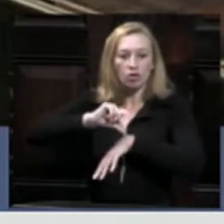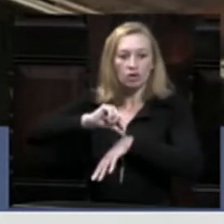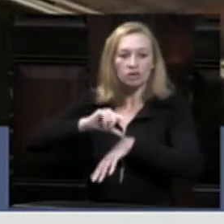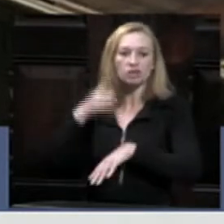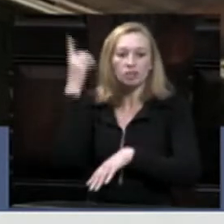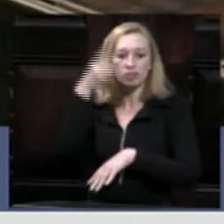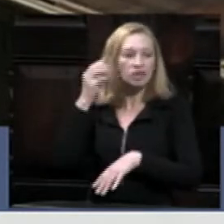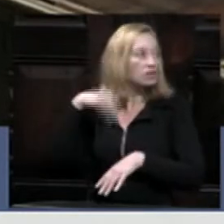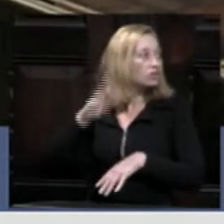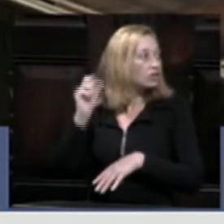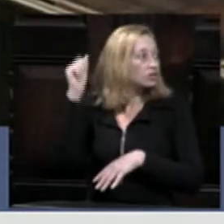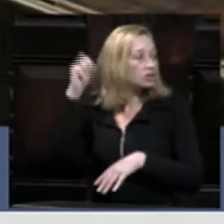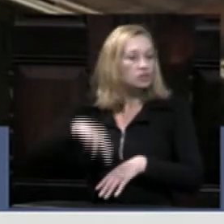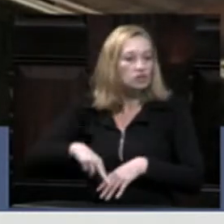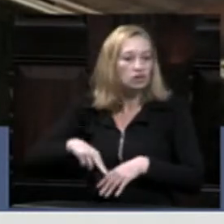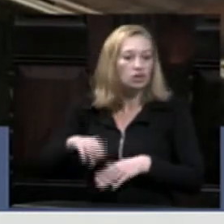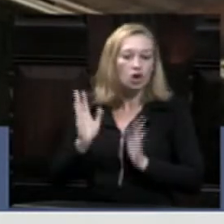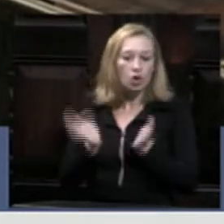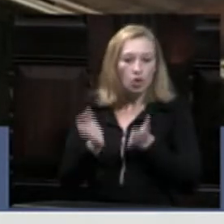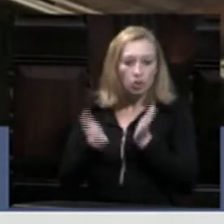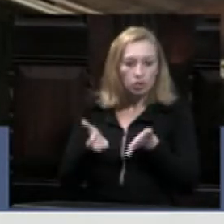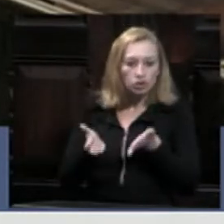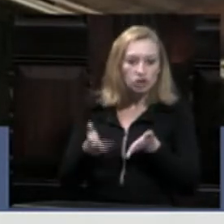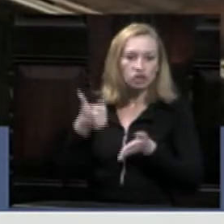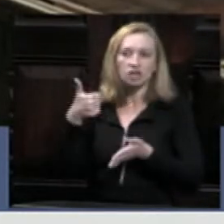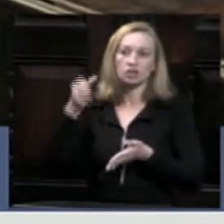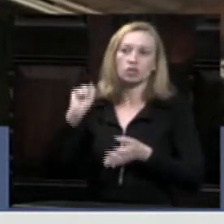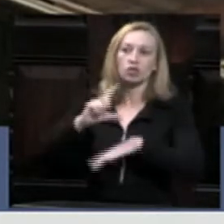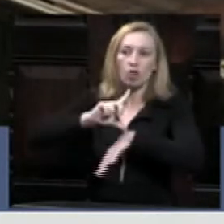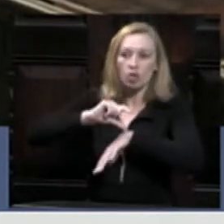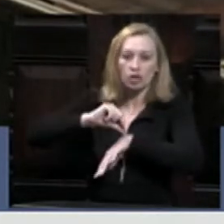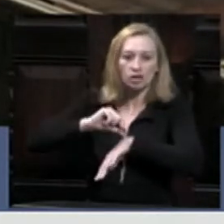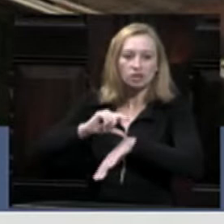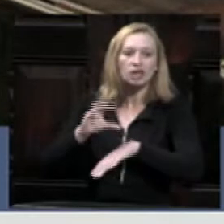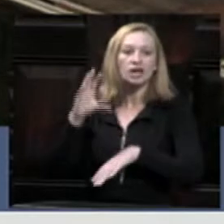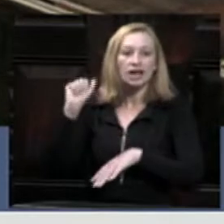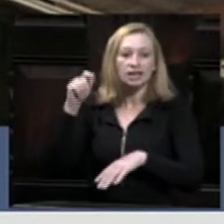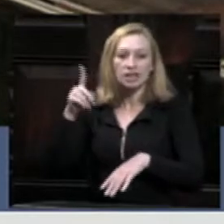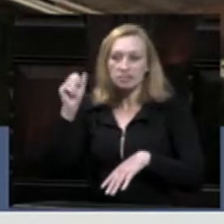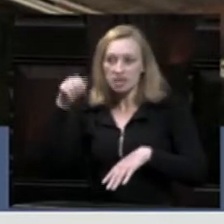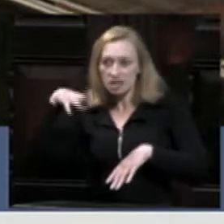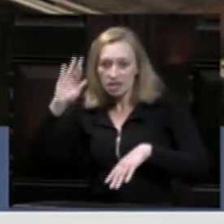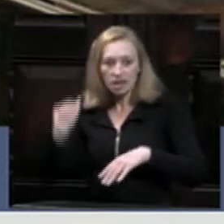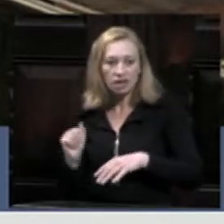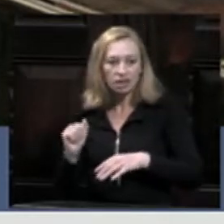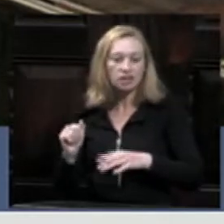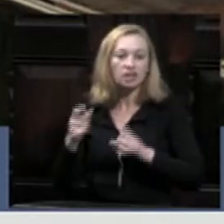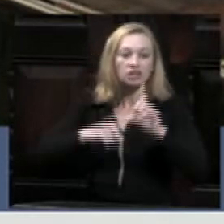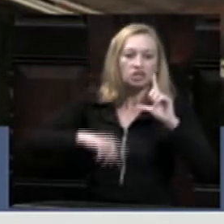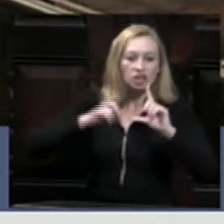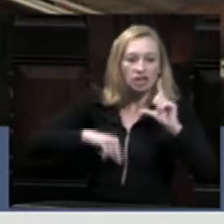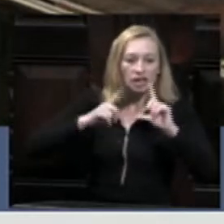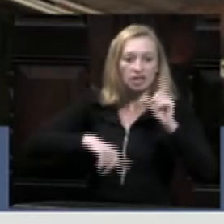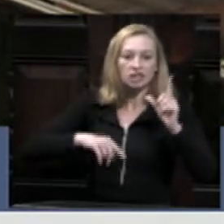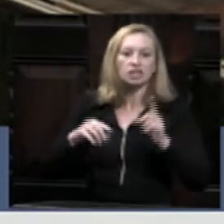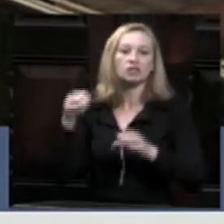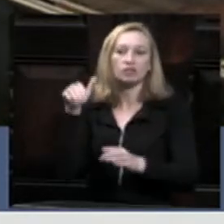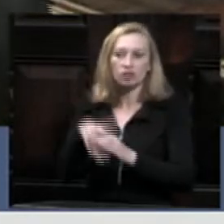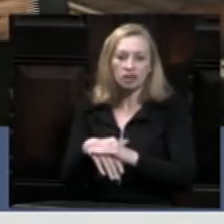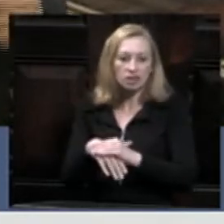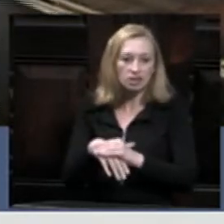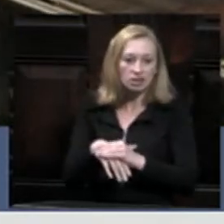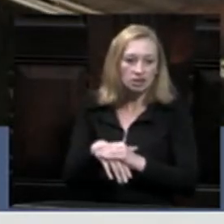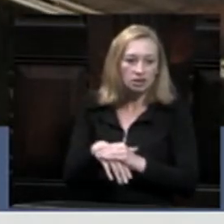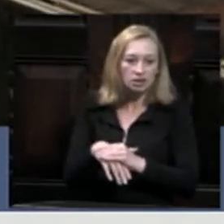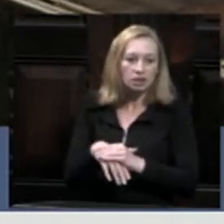deputado Anderson Nogueira, hoje às 18 horas, a Academia Brasileira de Letras fará em votação, de acordo